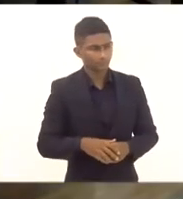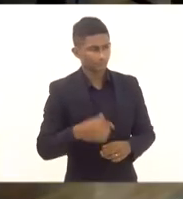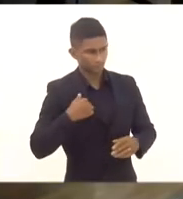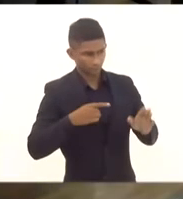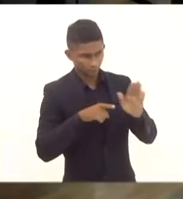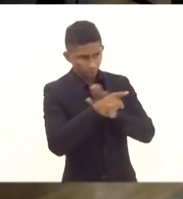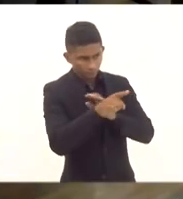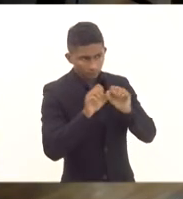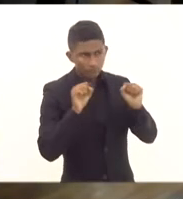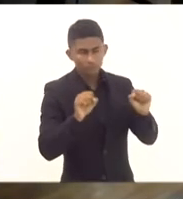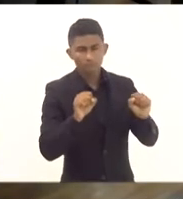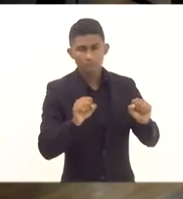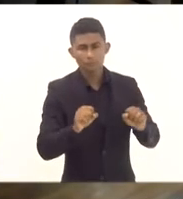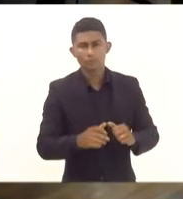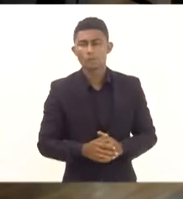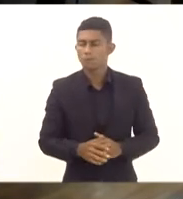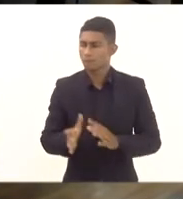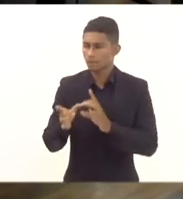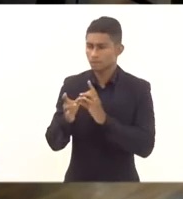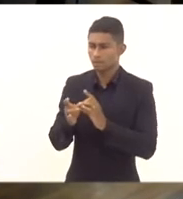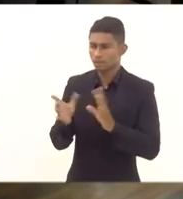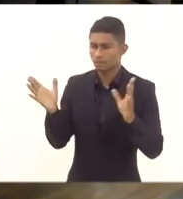à vontade